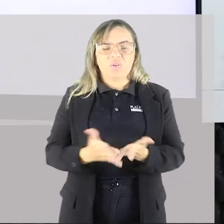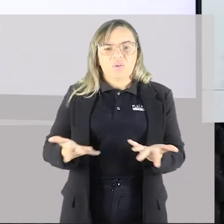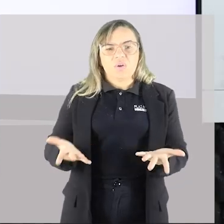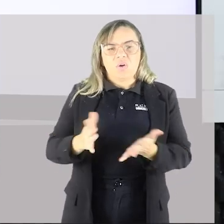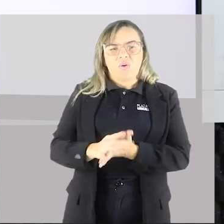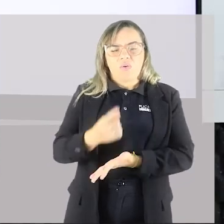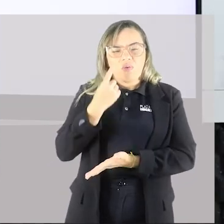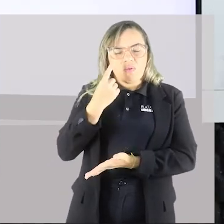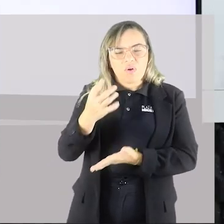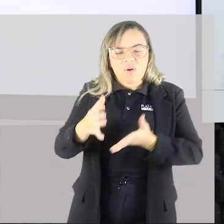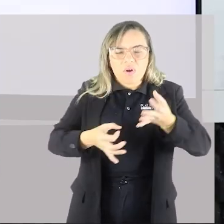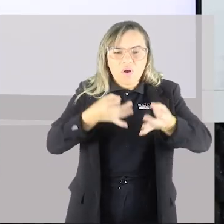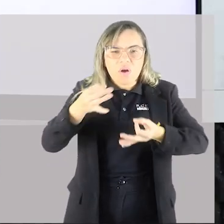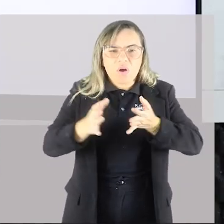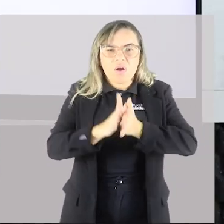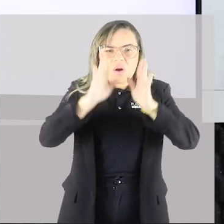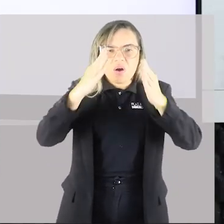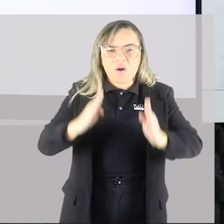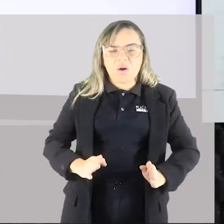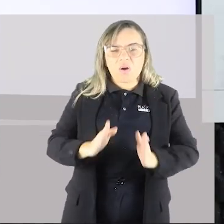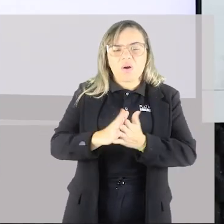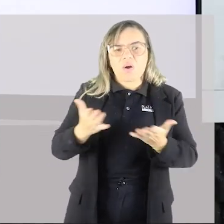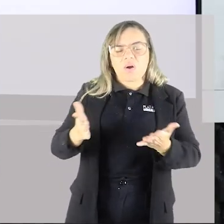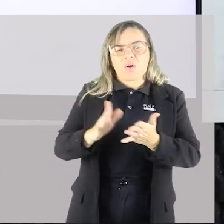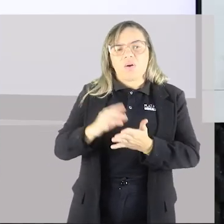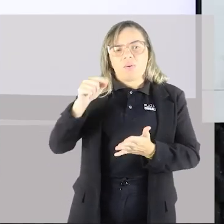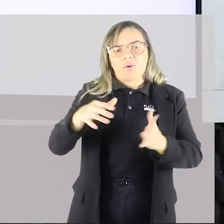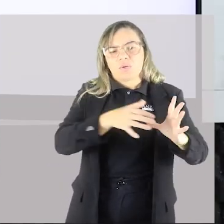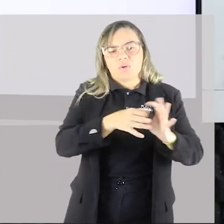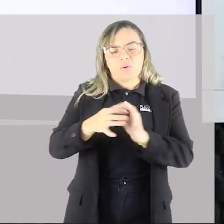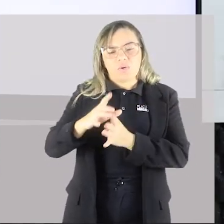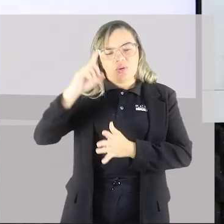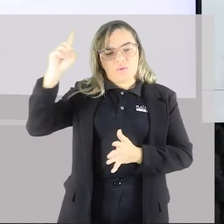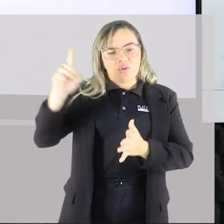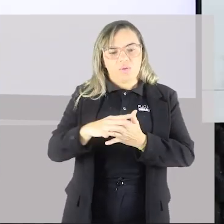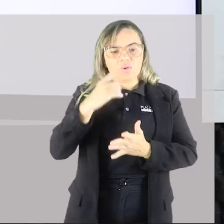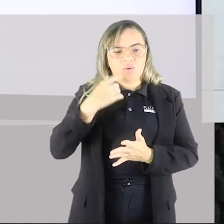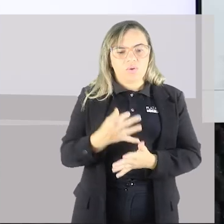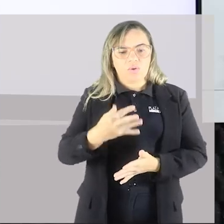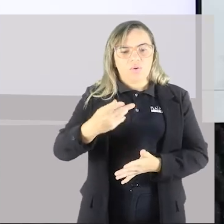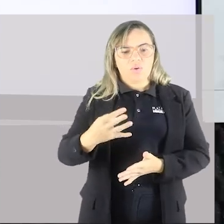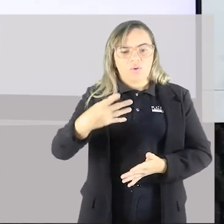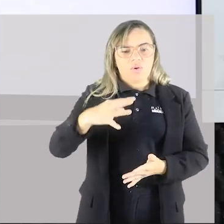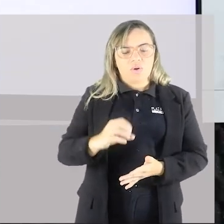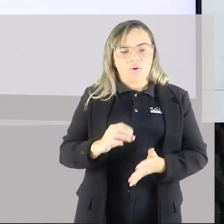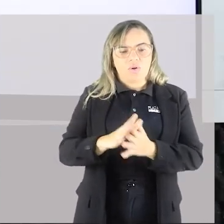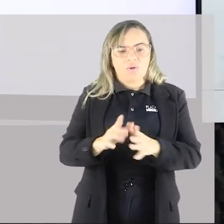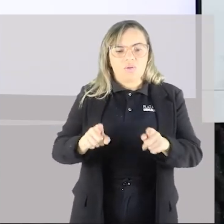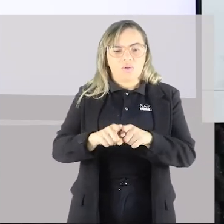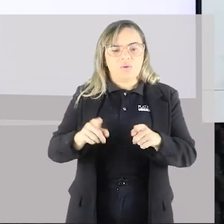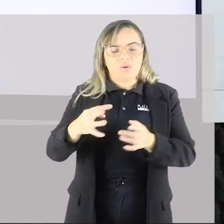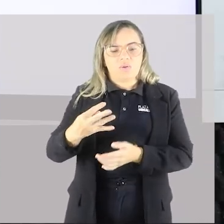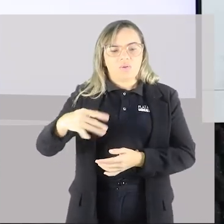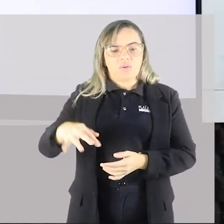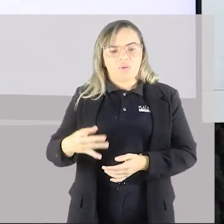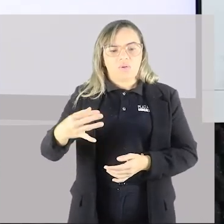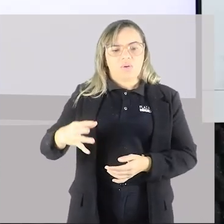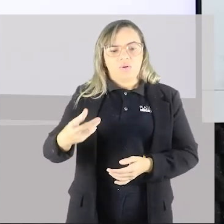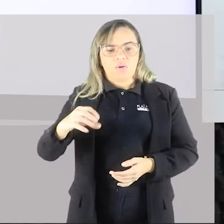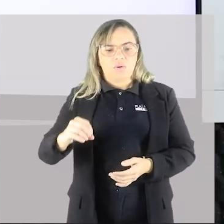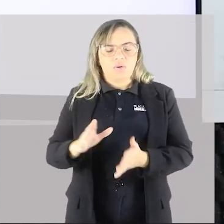realidade. E isto tanto no Fordismo, como no Taylorismo e